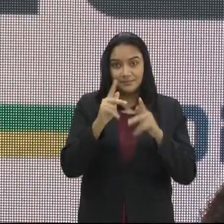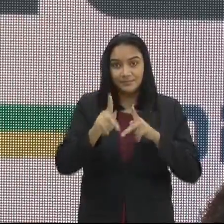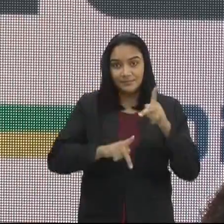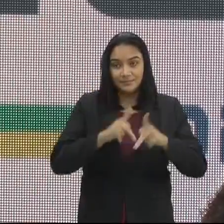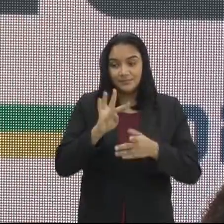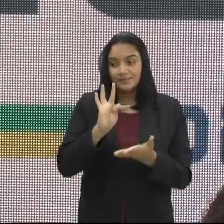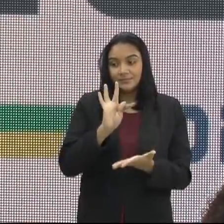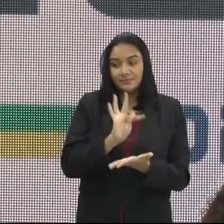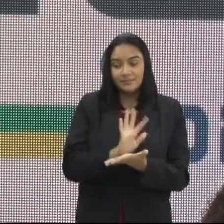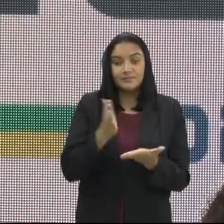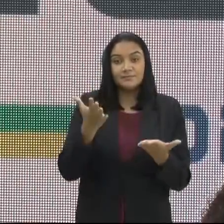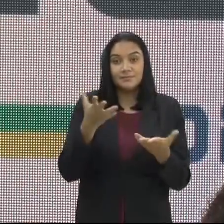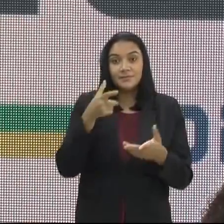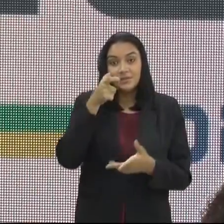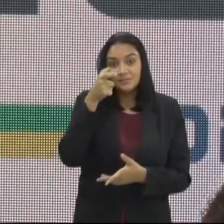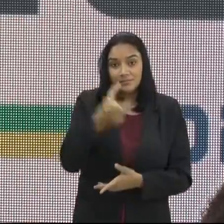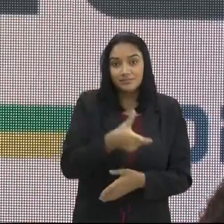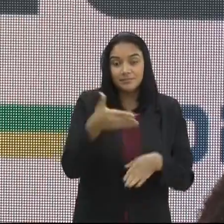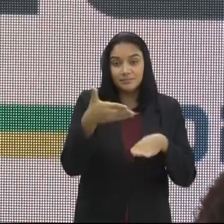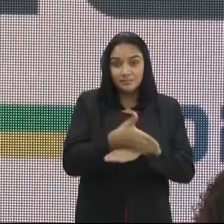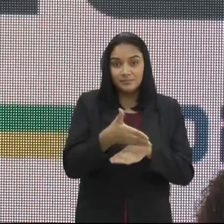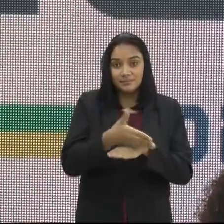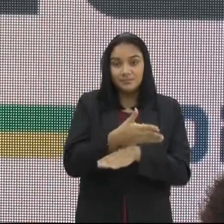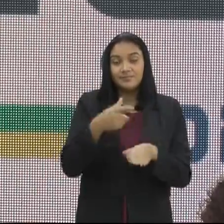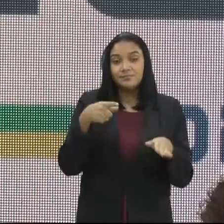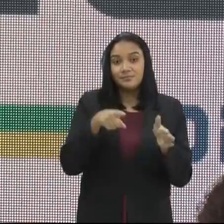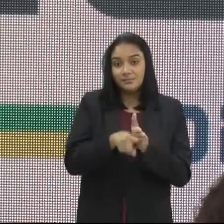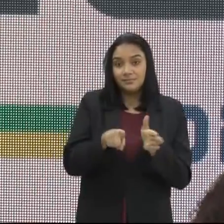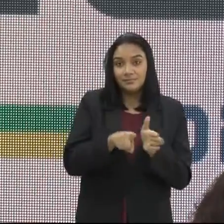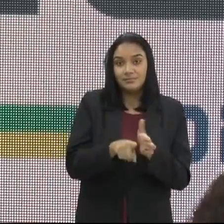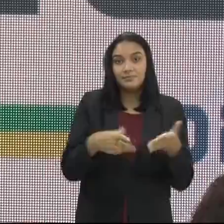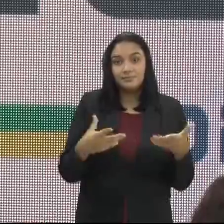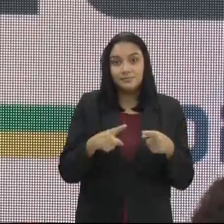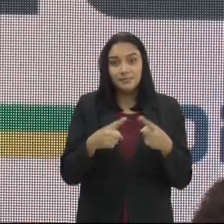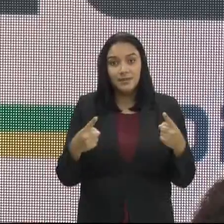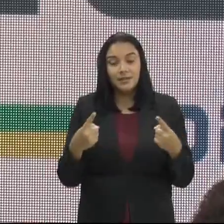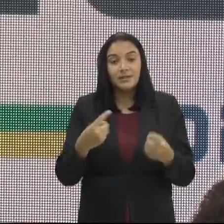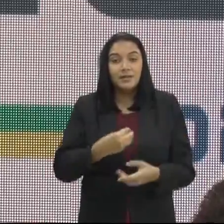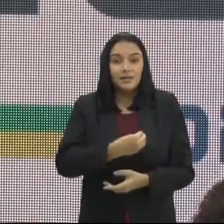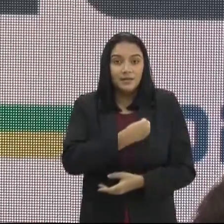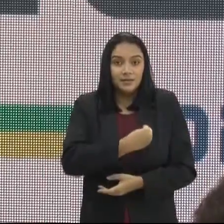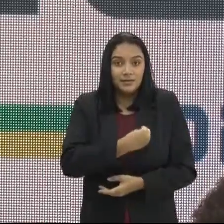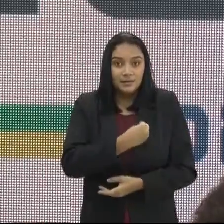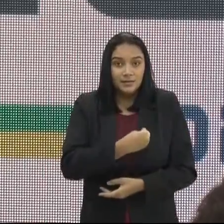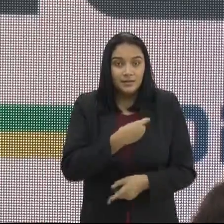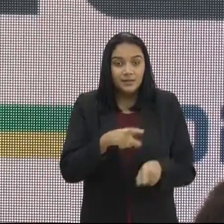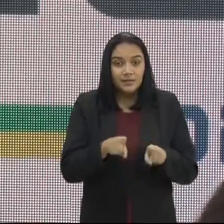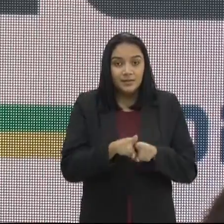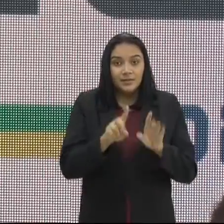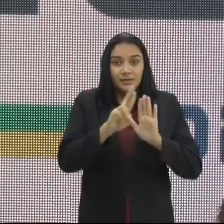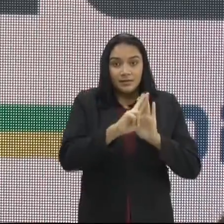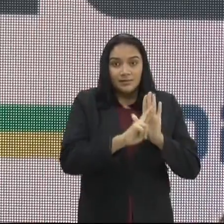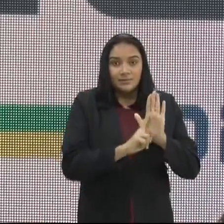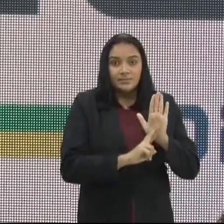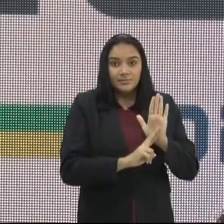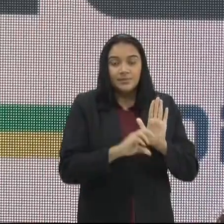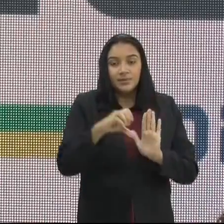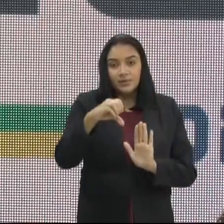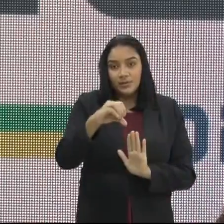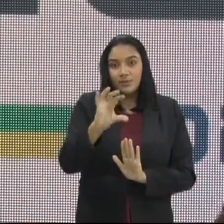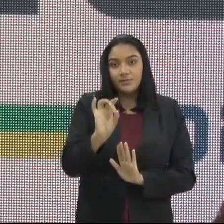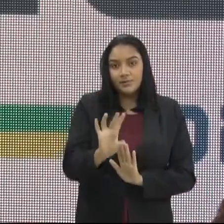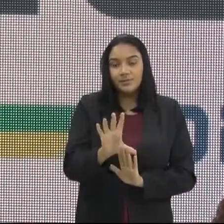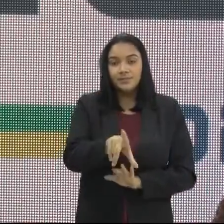bem interessada em participar. Tivemos muitas perguntas, mas por conta dos candidatos presentes aqui, por conta das nossas regras, apenas 9